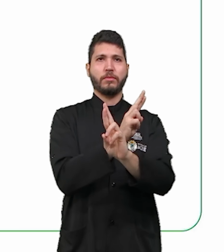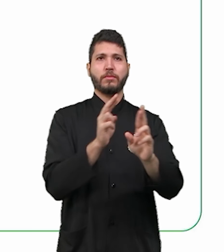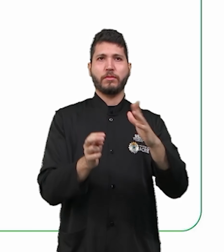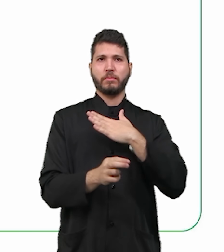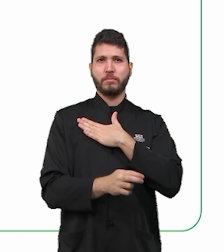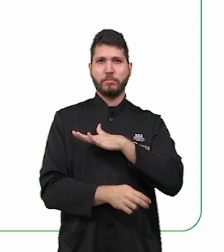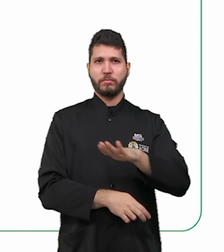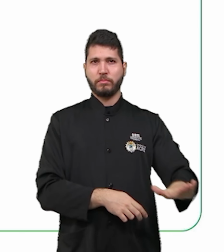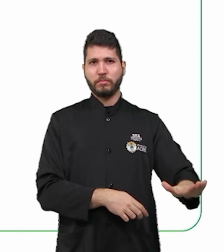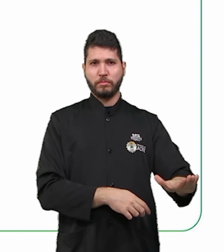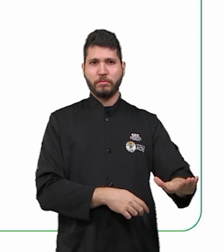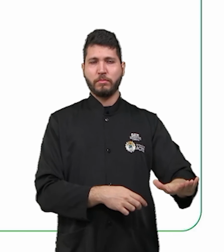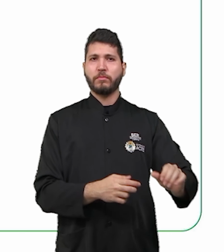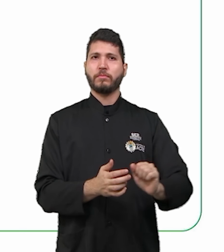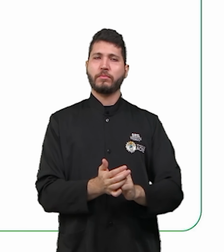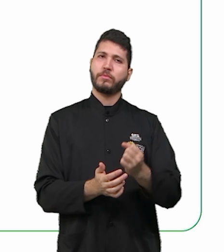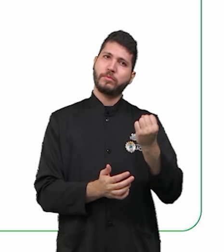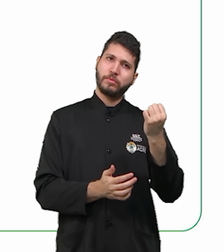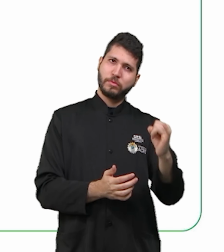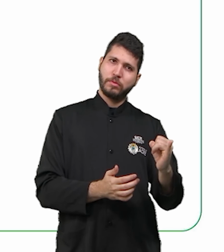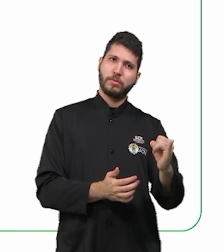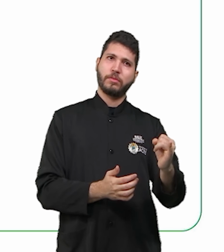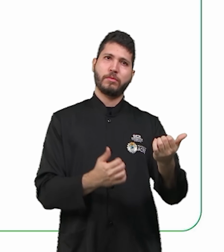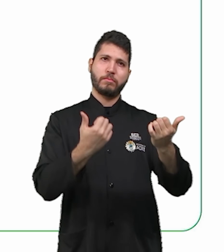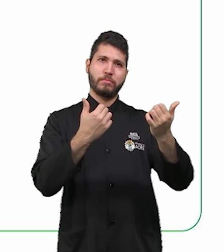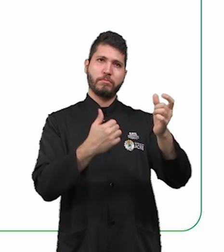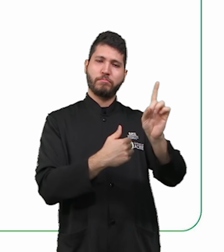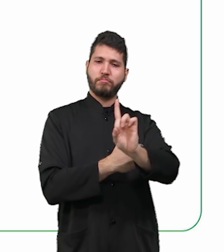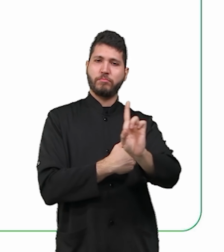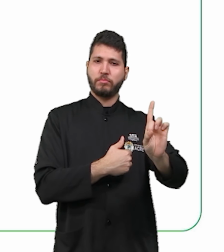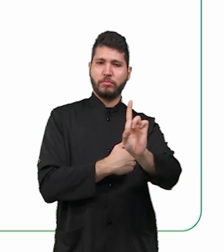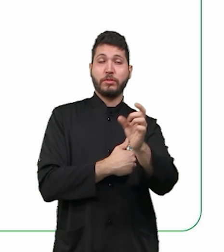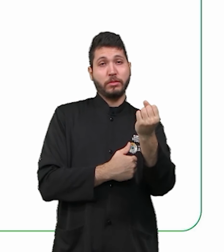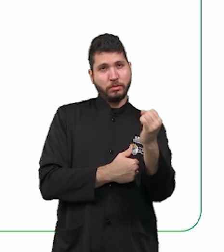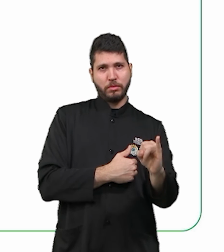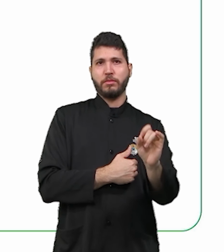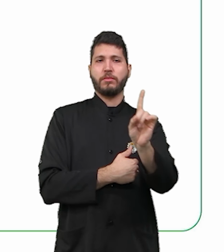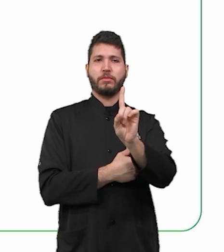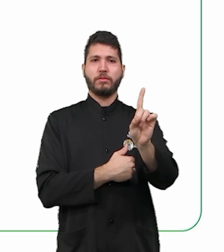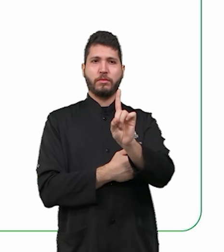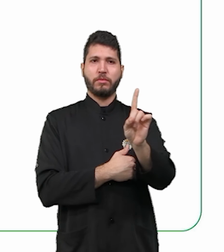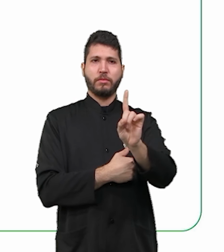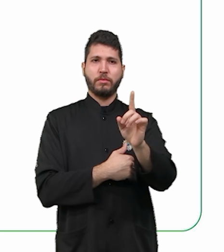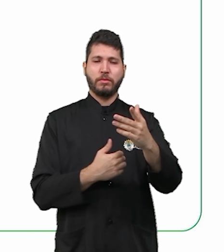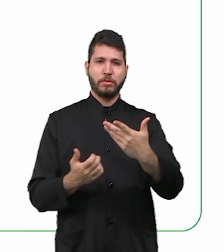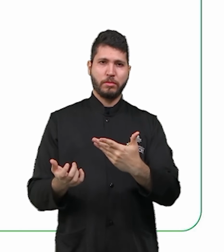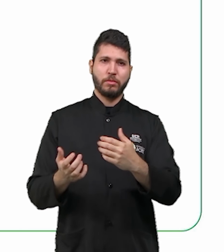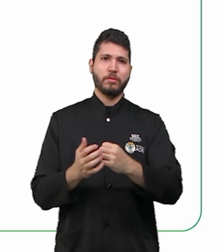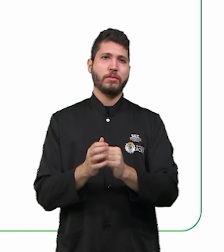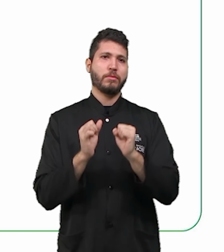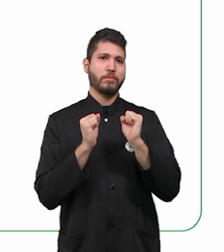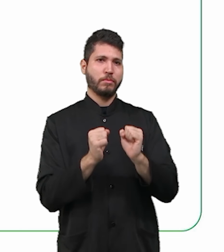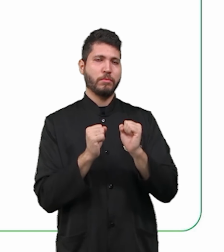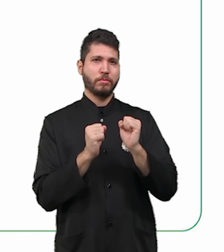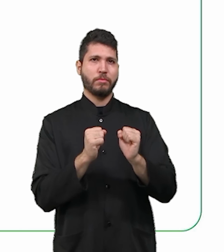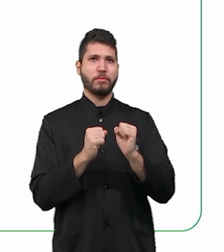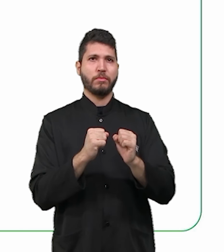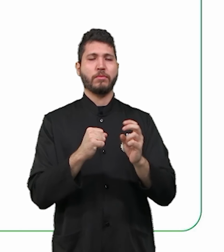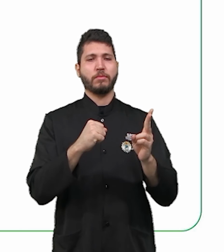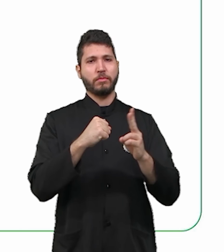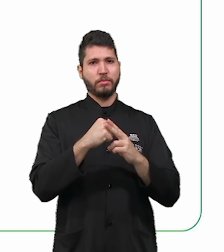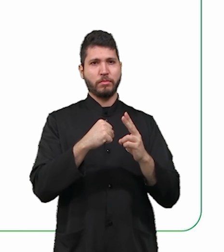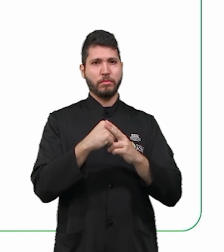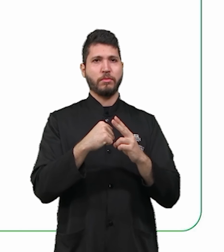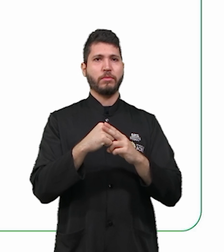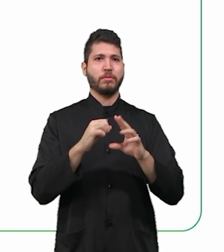coisa, além de eu usar a forma negativa do verbo, no me gusta, a gente coloca o no sempre na frente, eu posso colocar o verbo